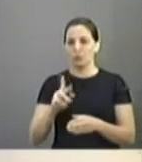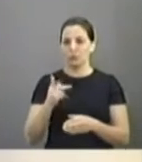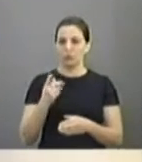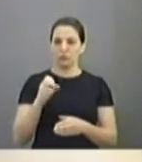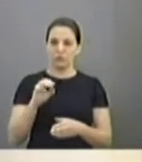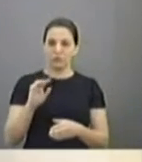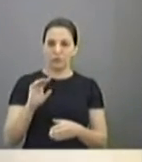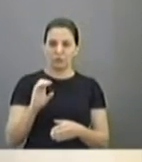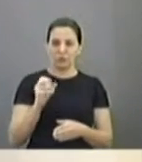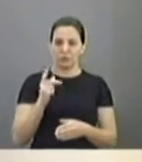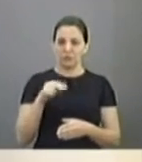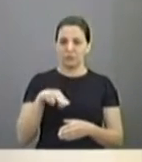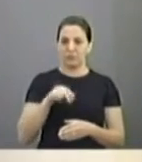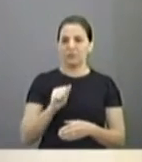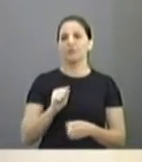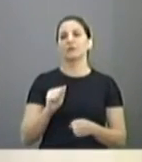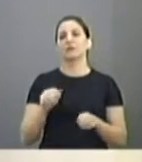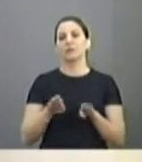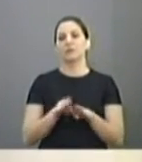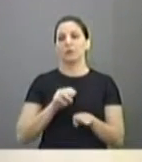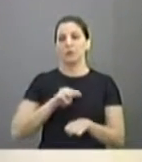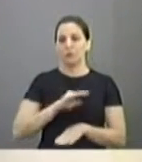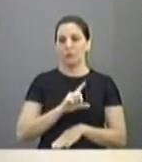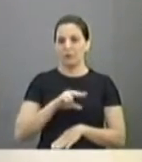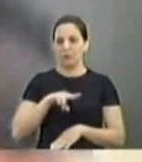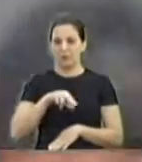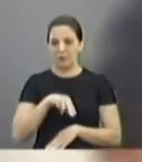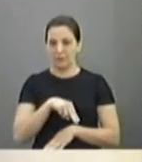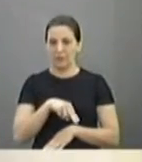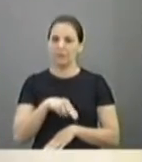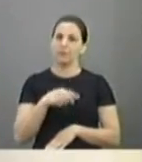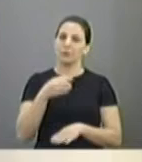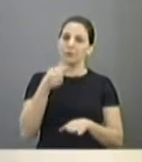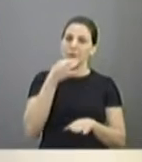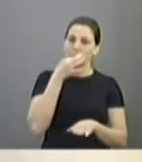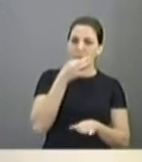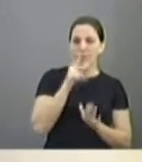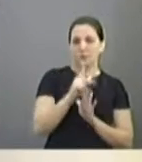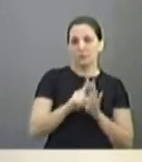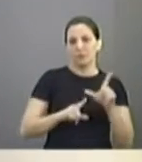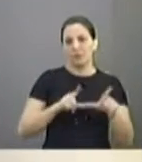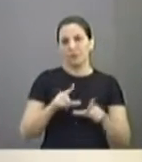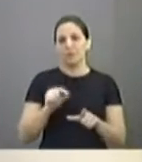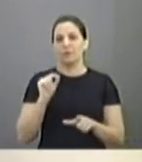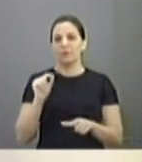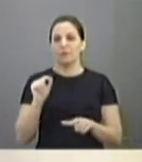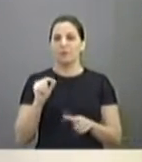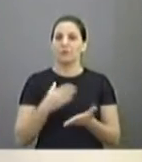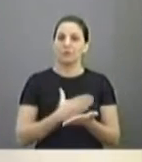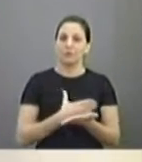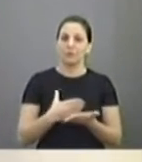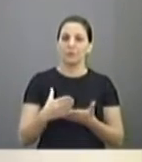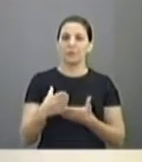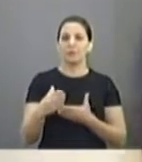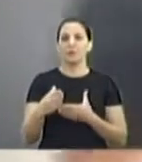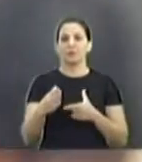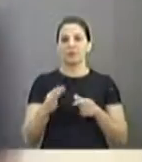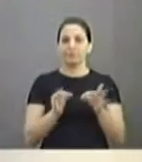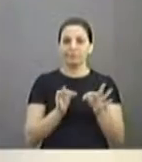inclusive, sequência a uma proposta de trabalho que a gente já tinha definido ano passado, que é começar a